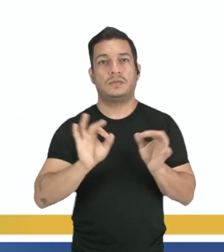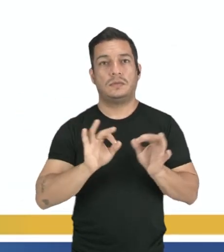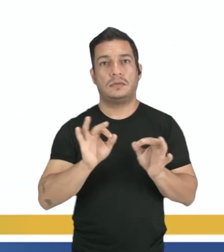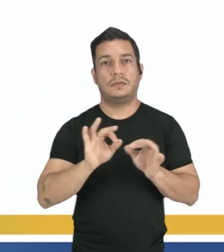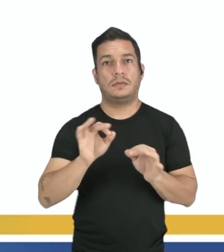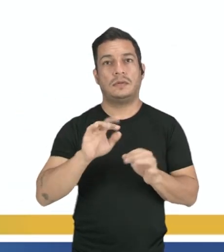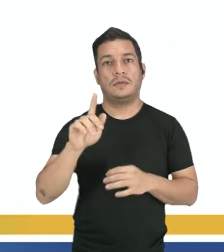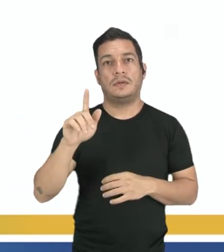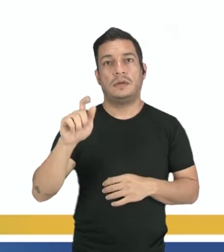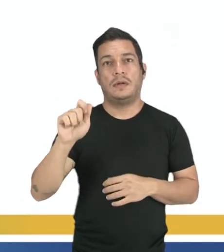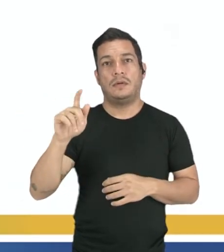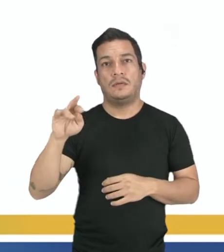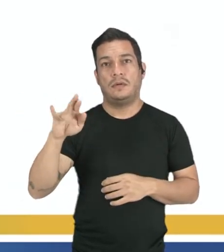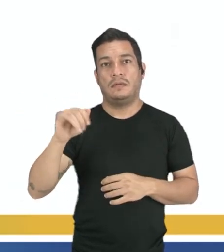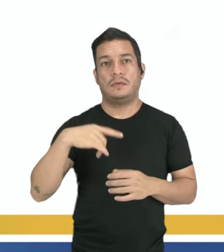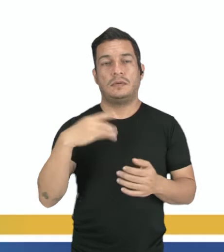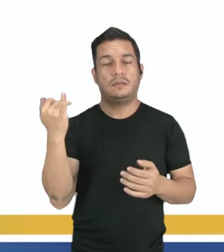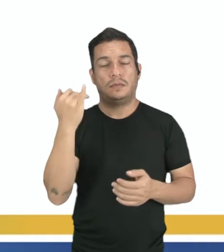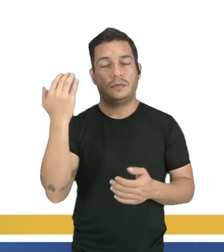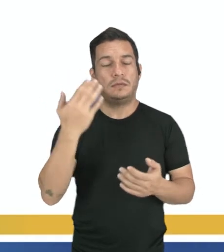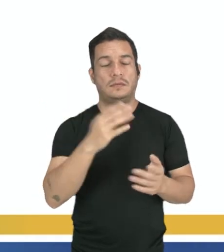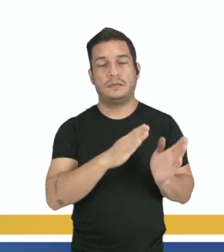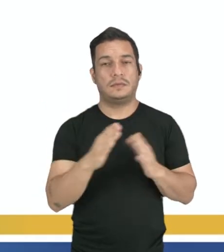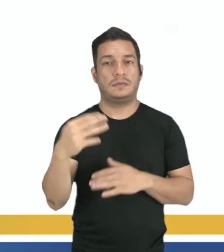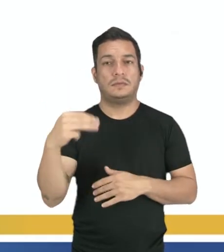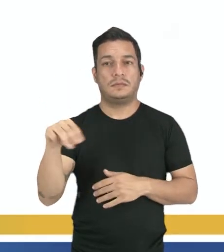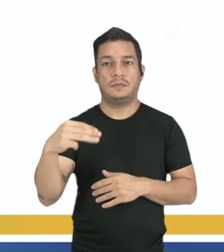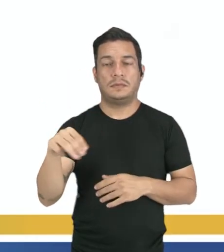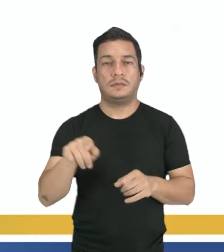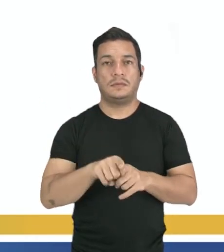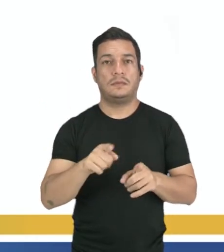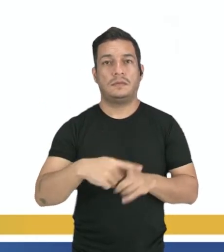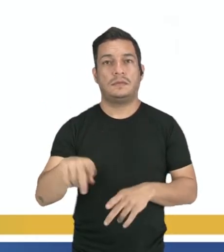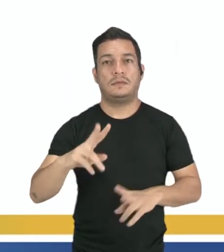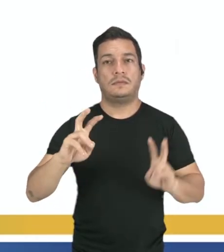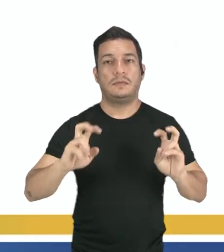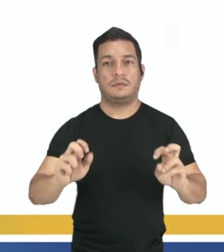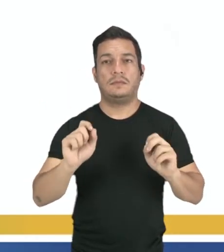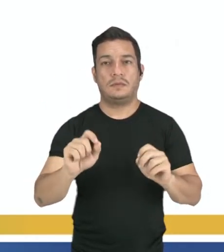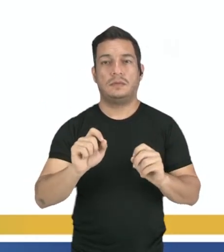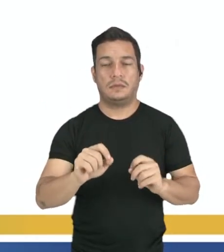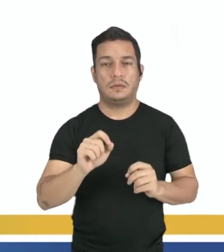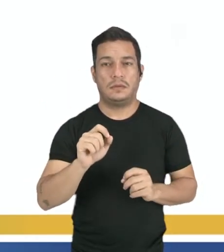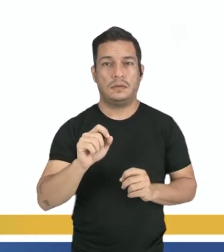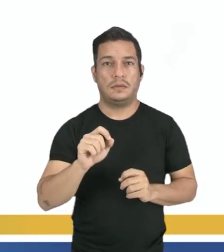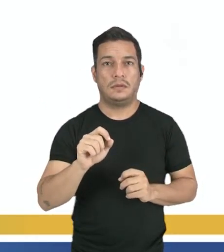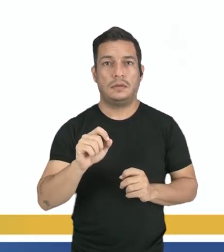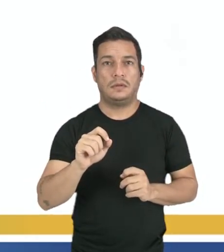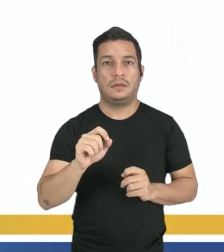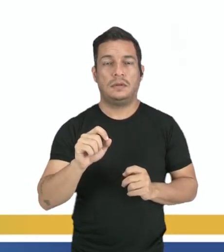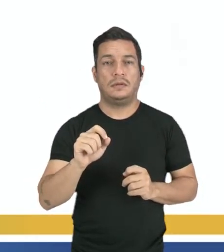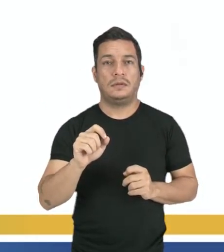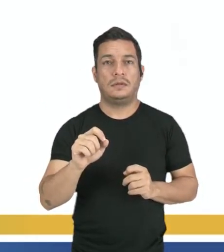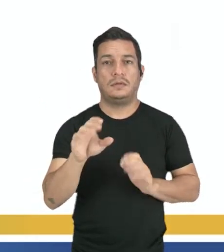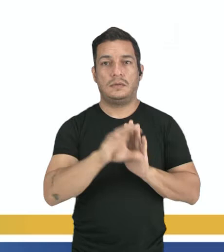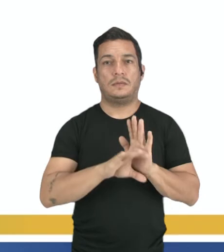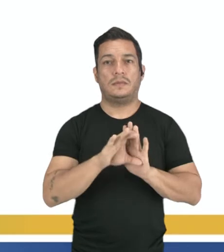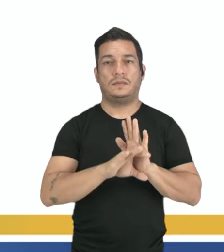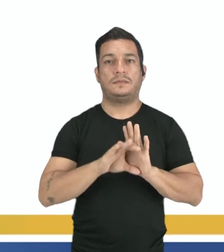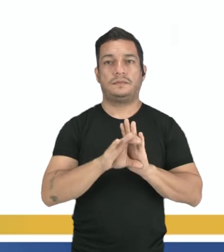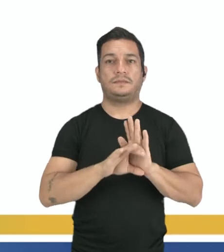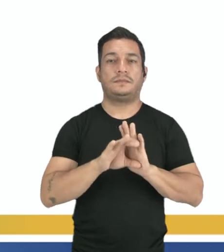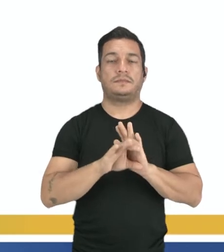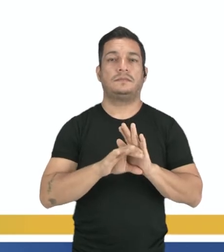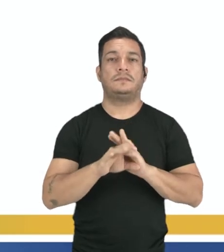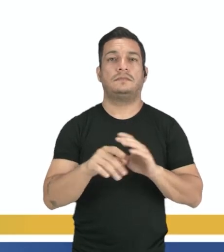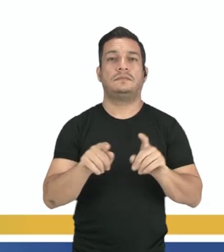sendo de extrema importância para o cotidiano matemático. Vocês vão perceber que esses conceitos,